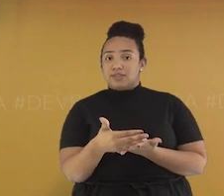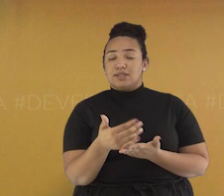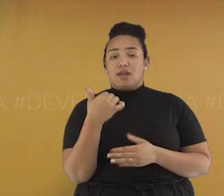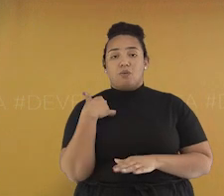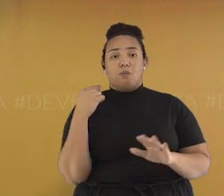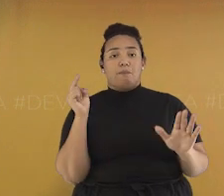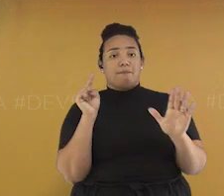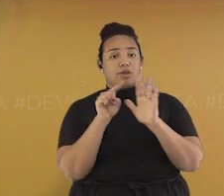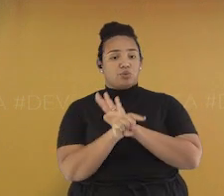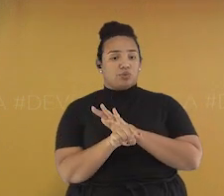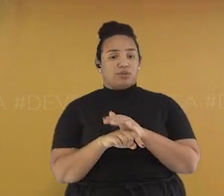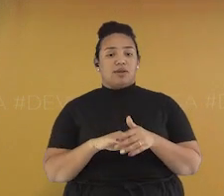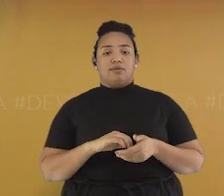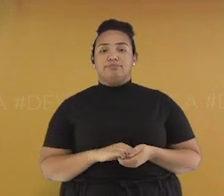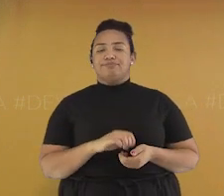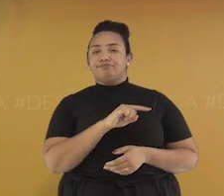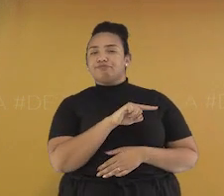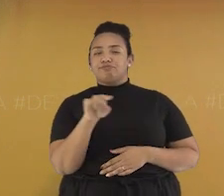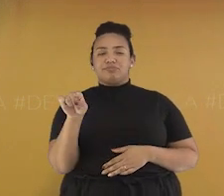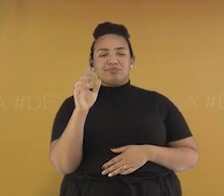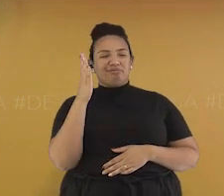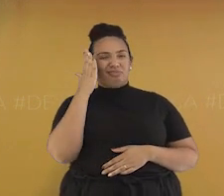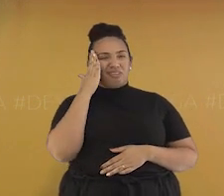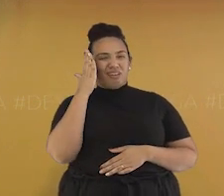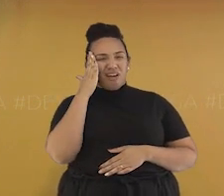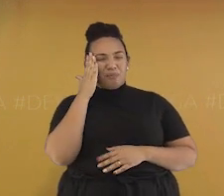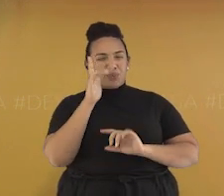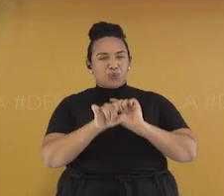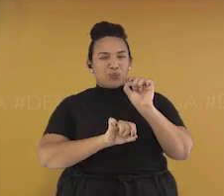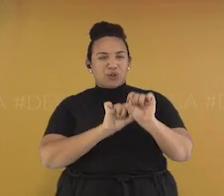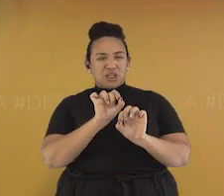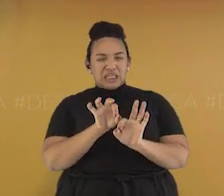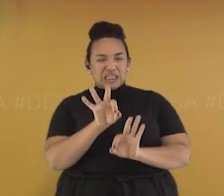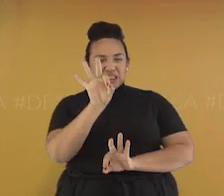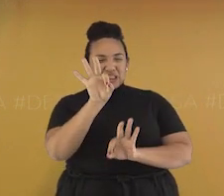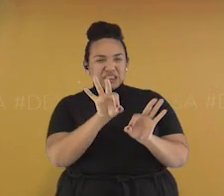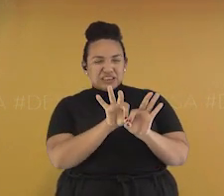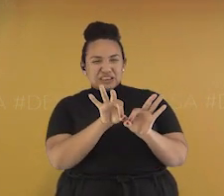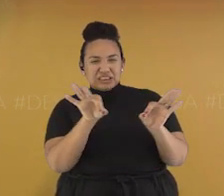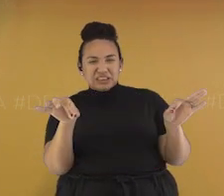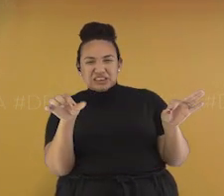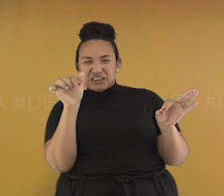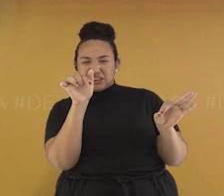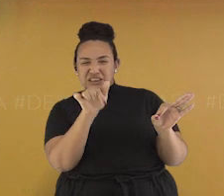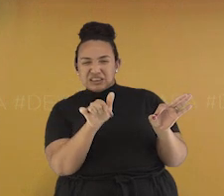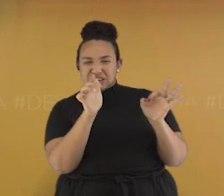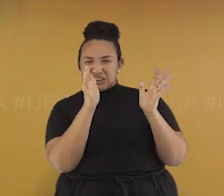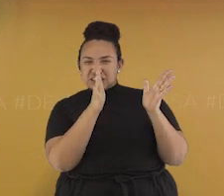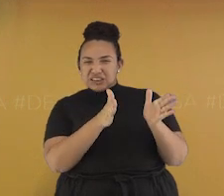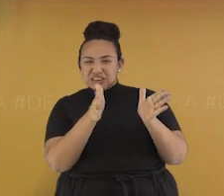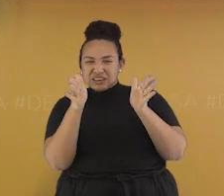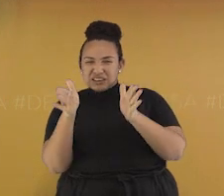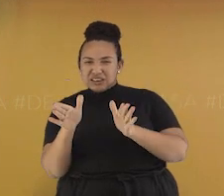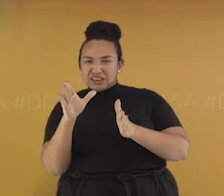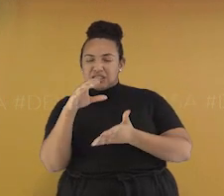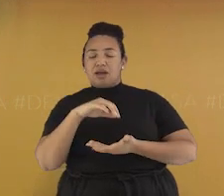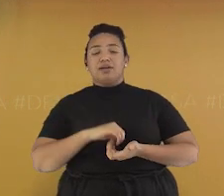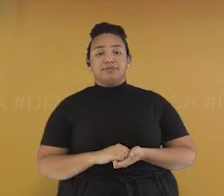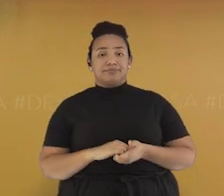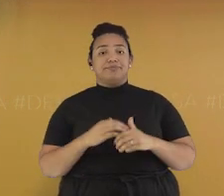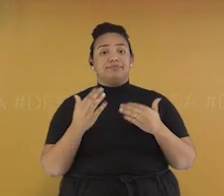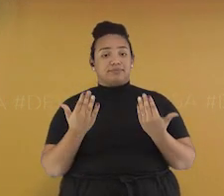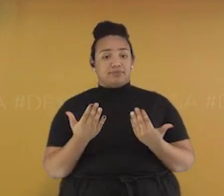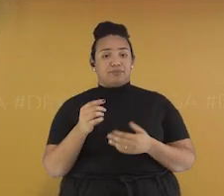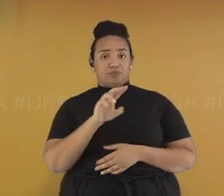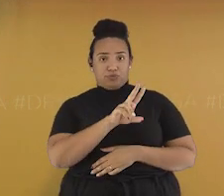pergunta. Você sabe o que são medidas de tendência central? Vou te explicar o que é. As medidas